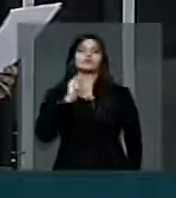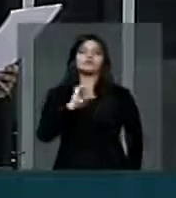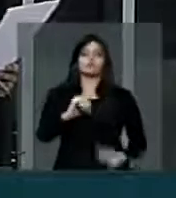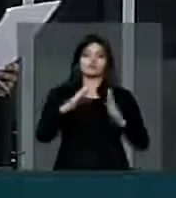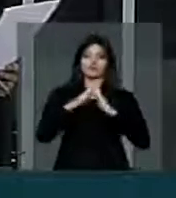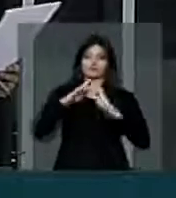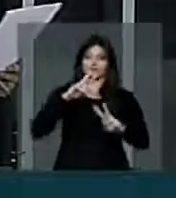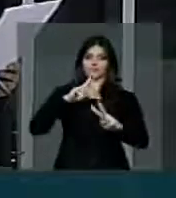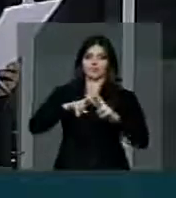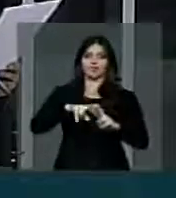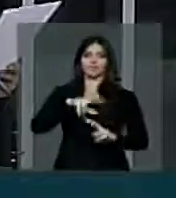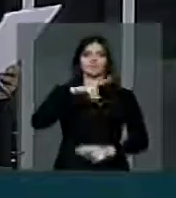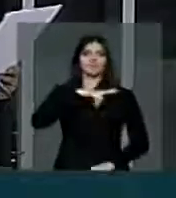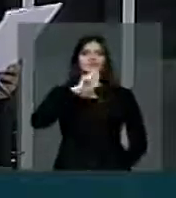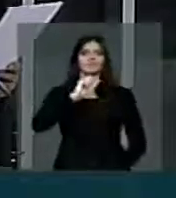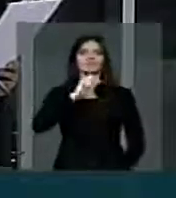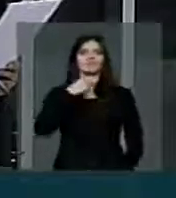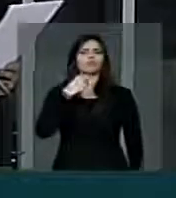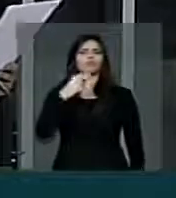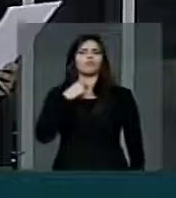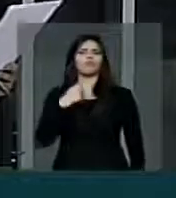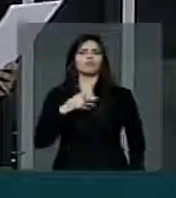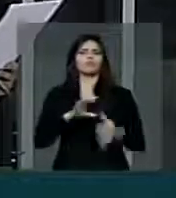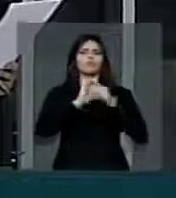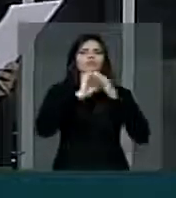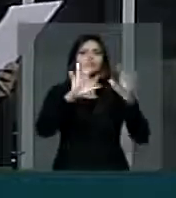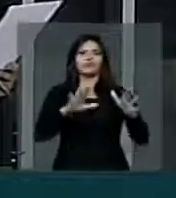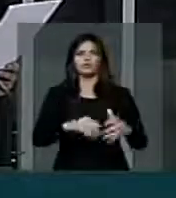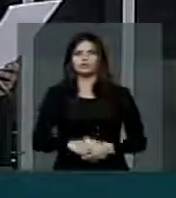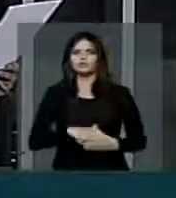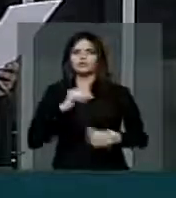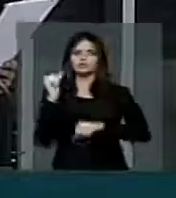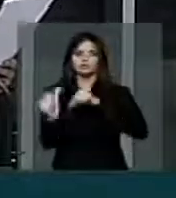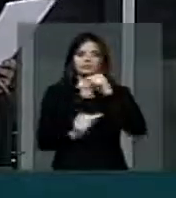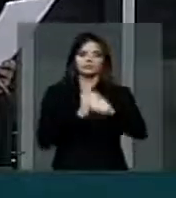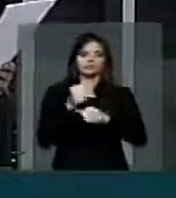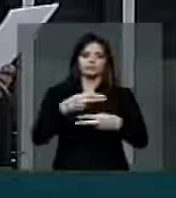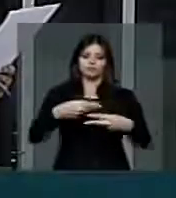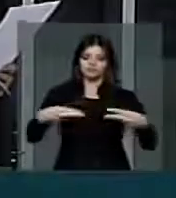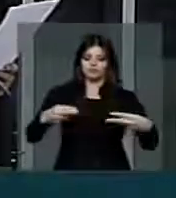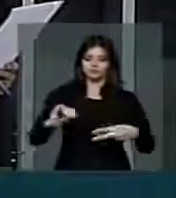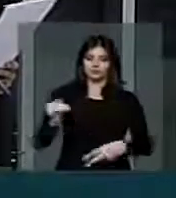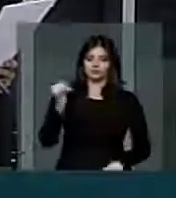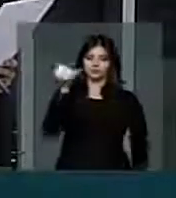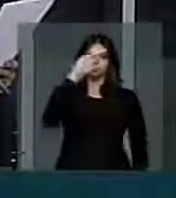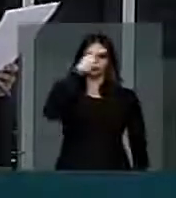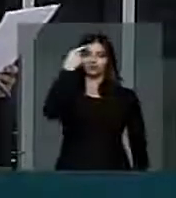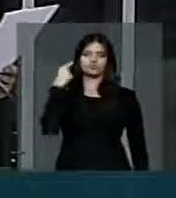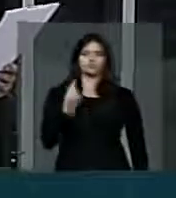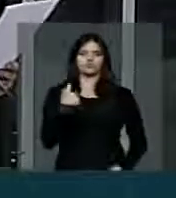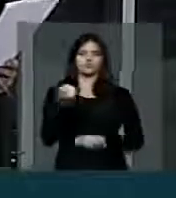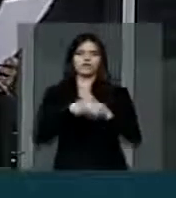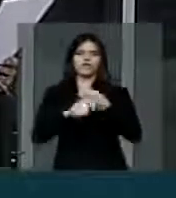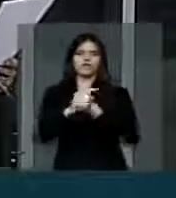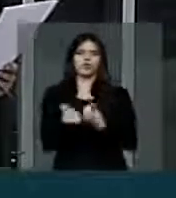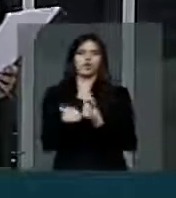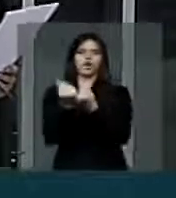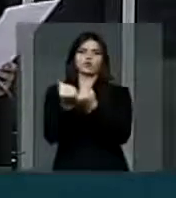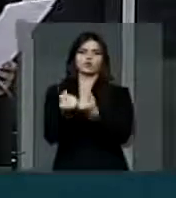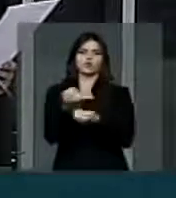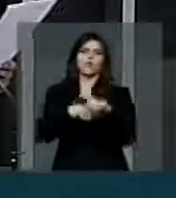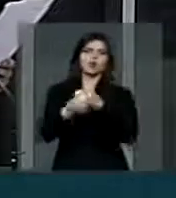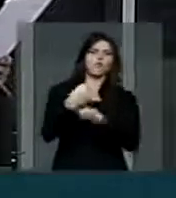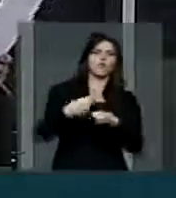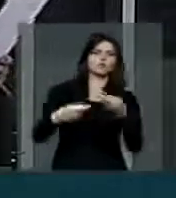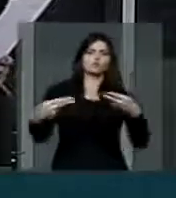a supressão da liberdade é transformar em coisa lucrativa, em negócio, em